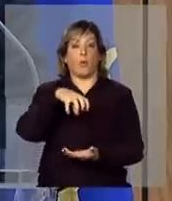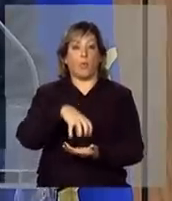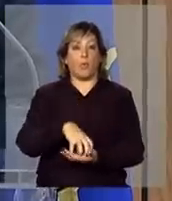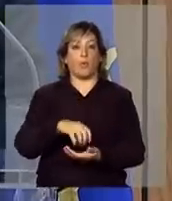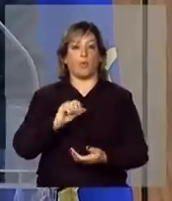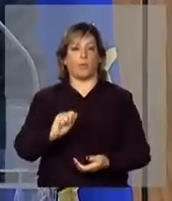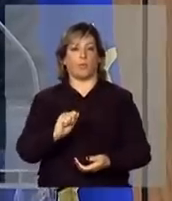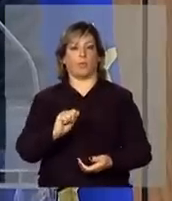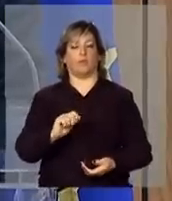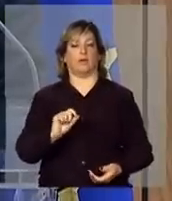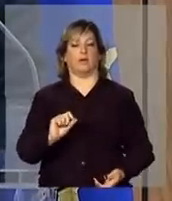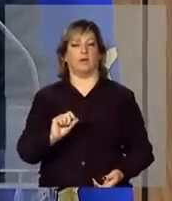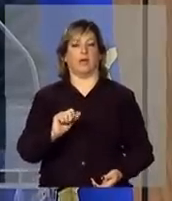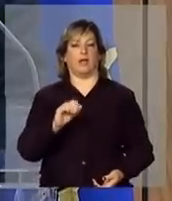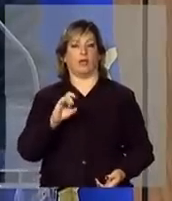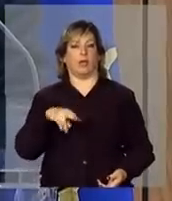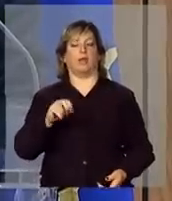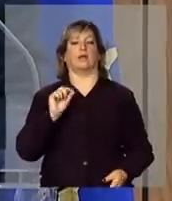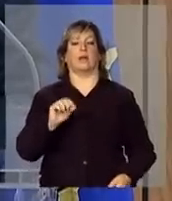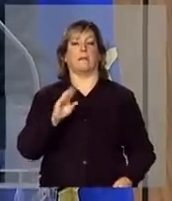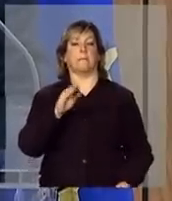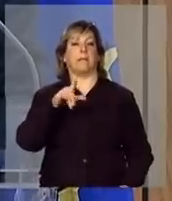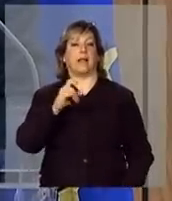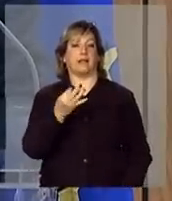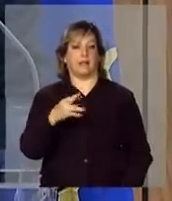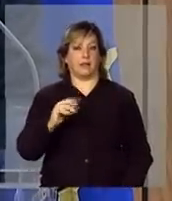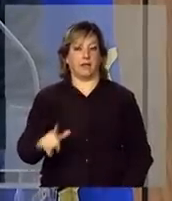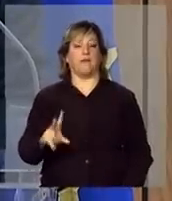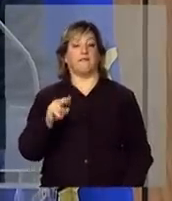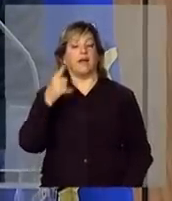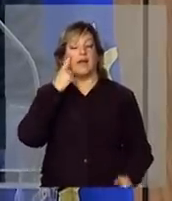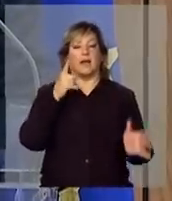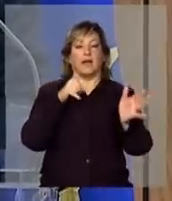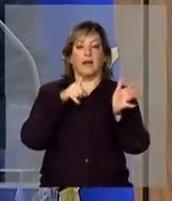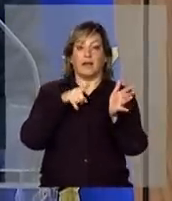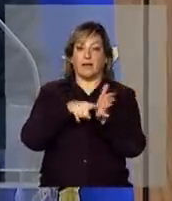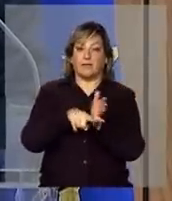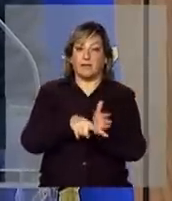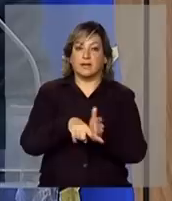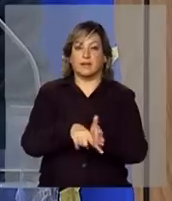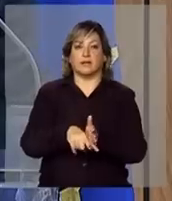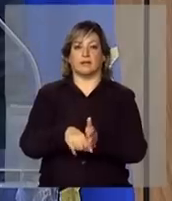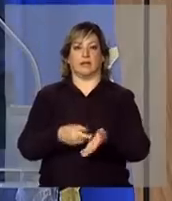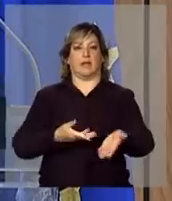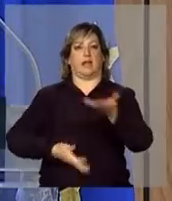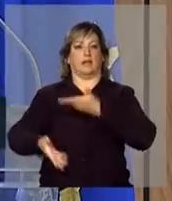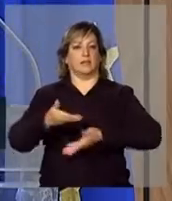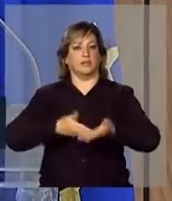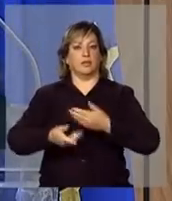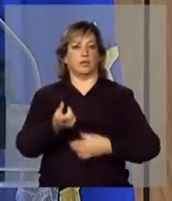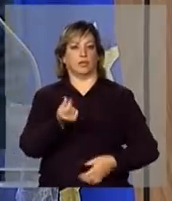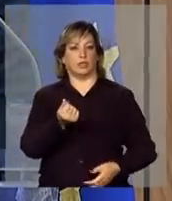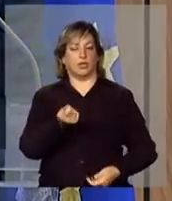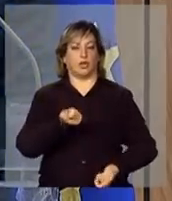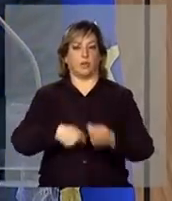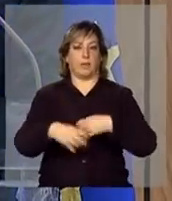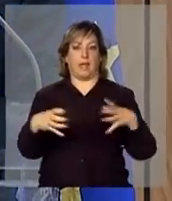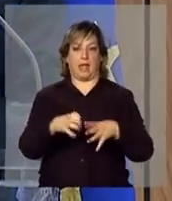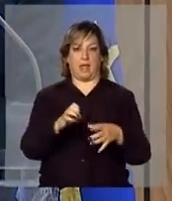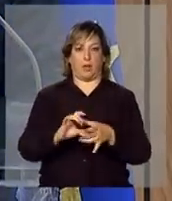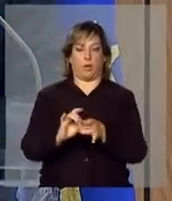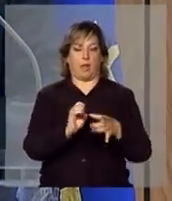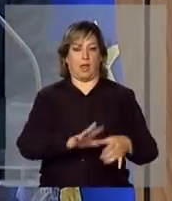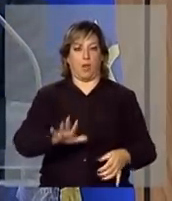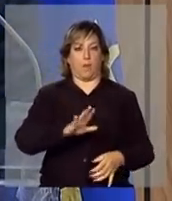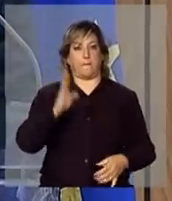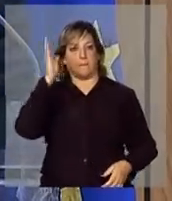hoc bilateral que vai avaliar o potencial das relações económicas entre a União Europeia e o